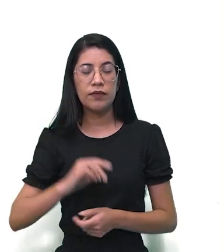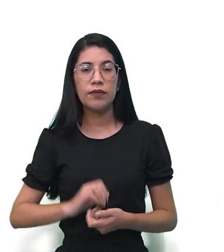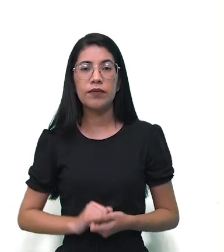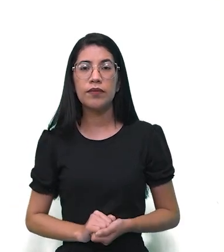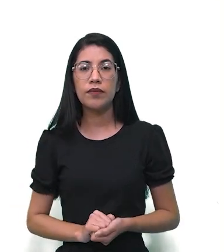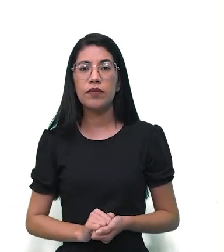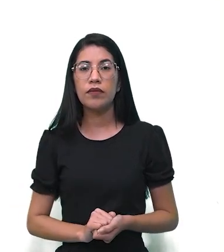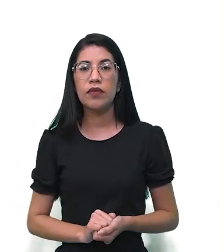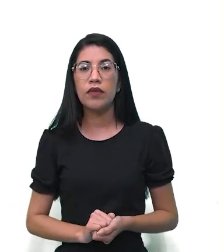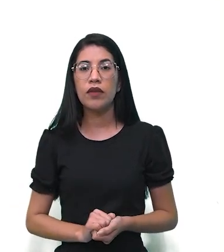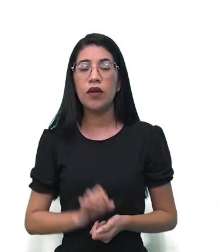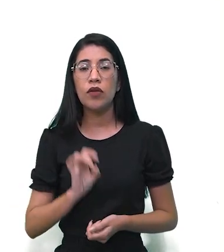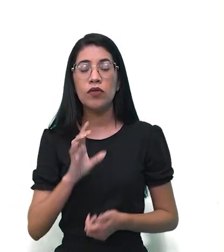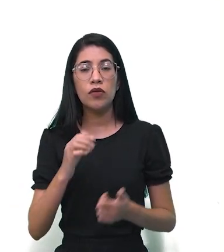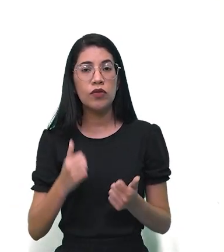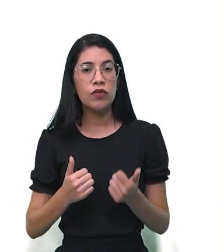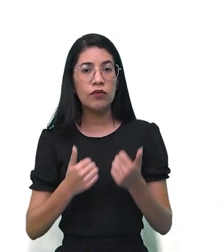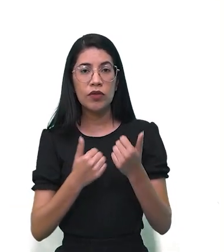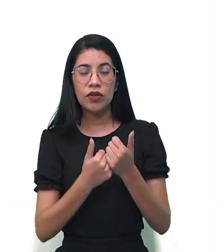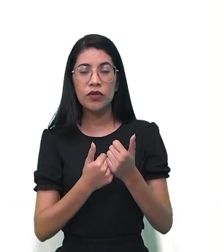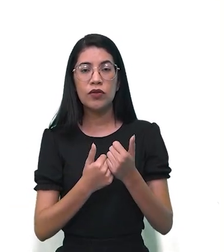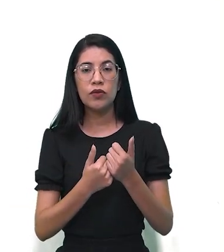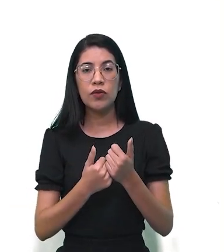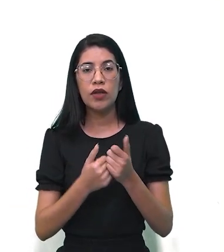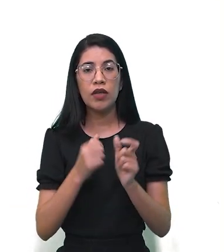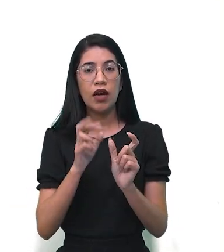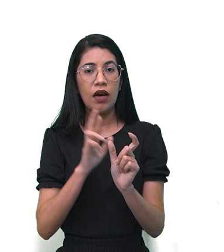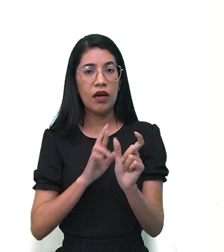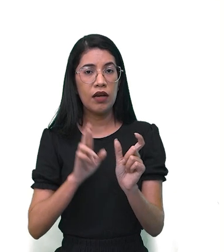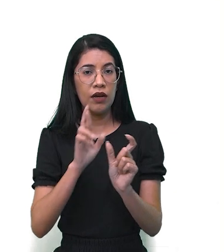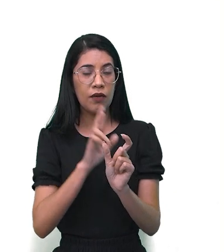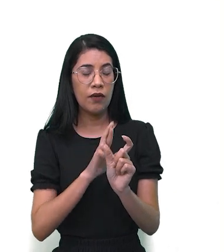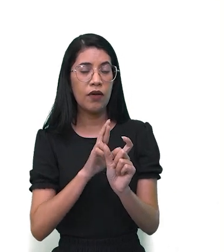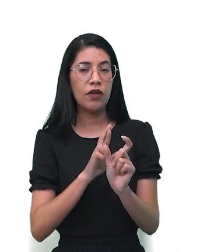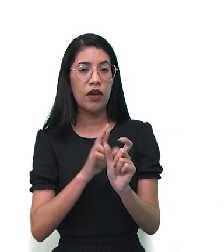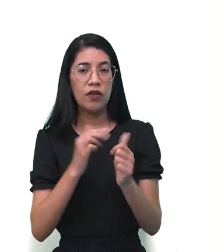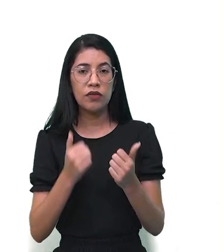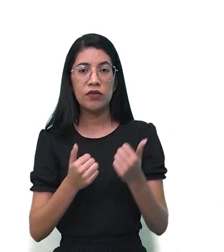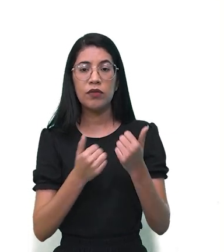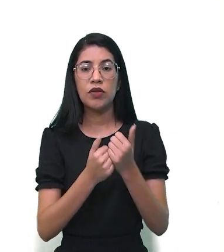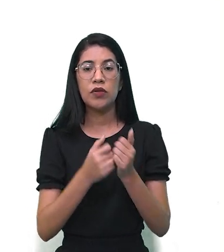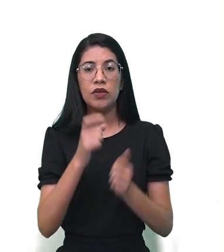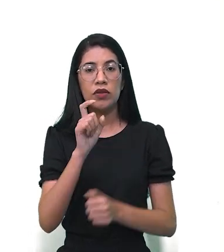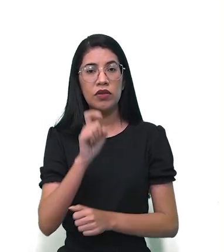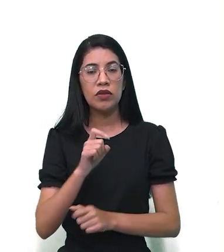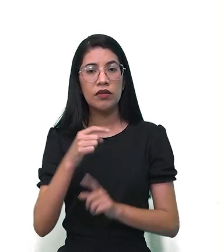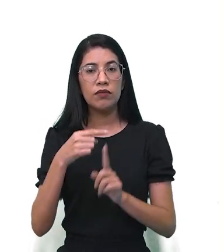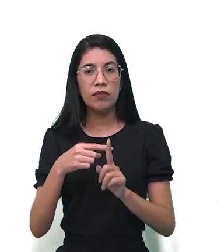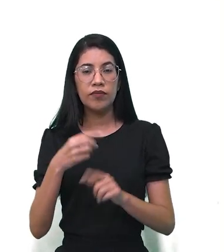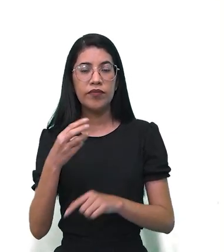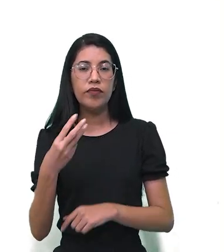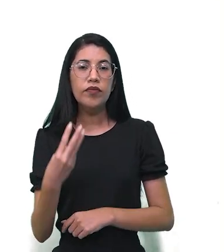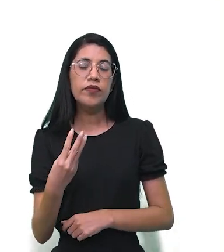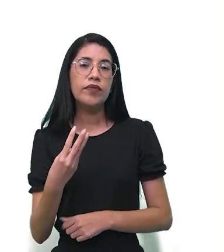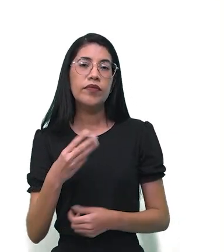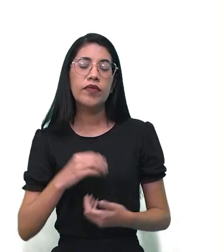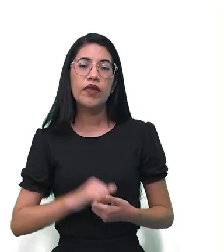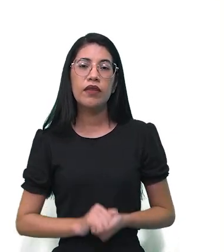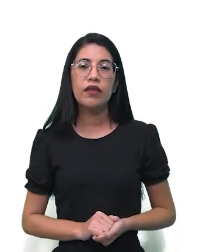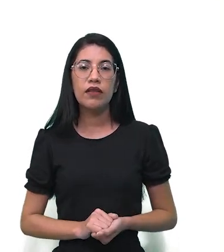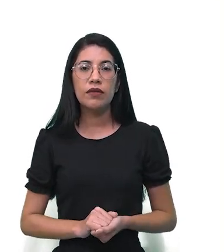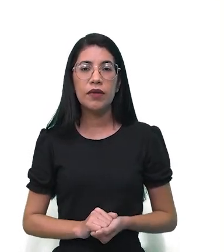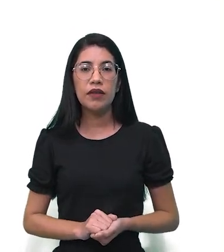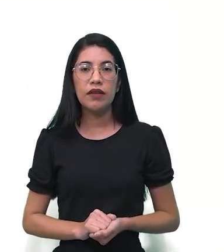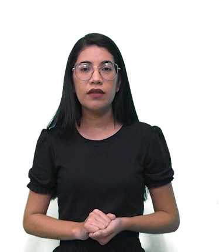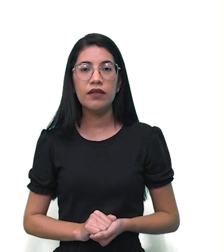Ok? Eu apenas substituí no lugar da incógnita, coloquei o valor que ele deu, x mais 3.